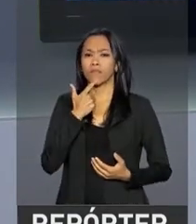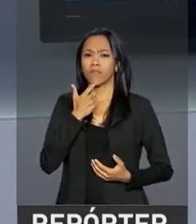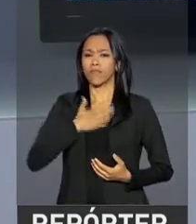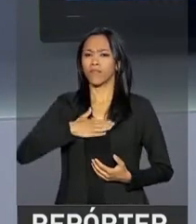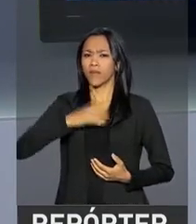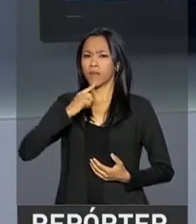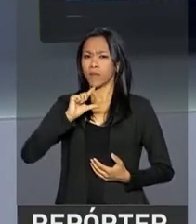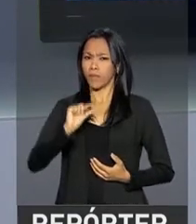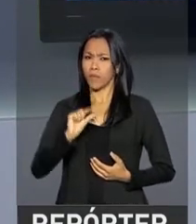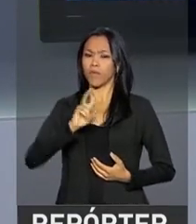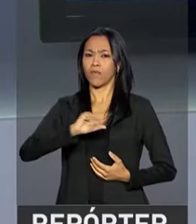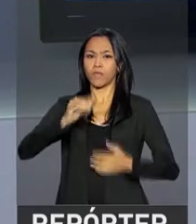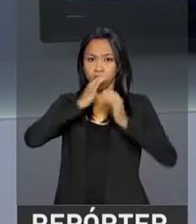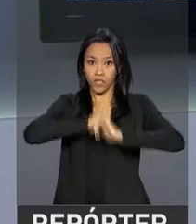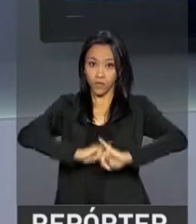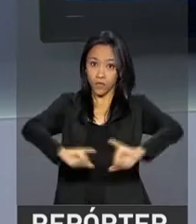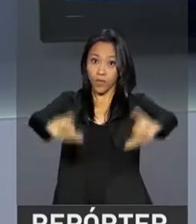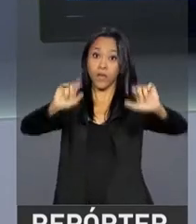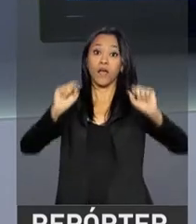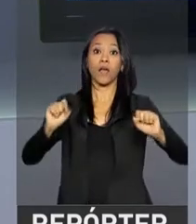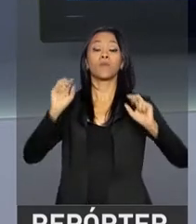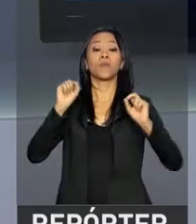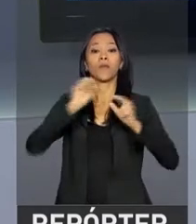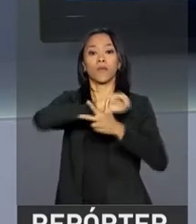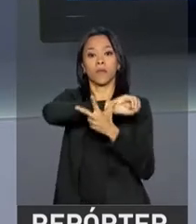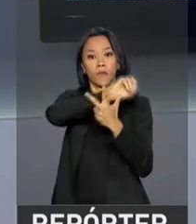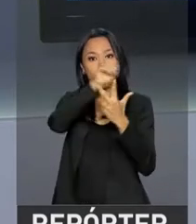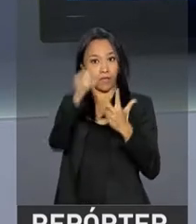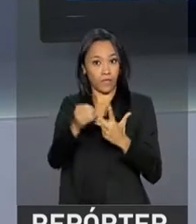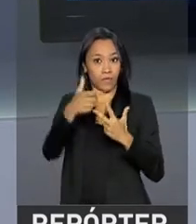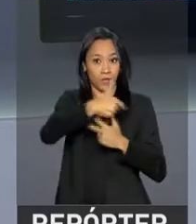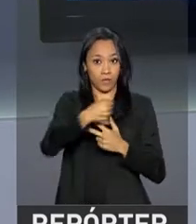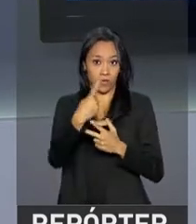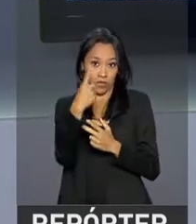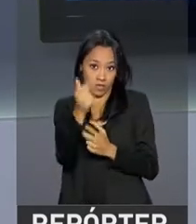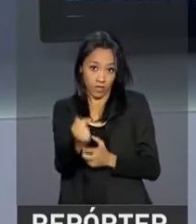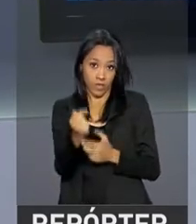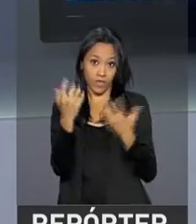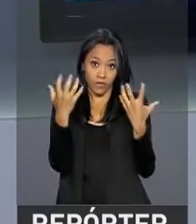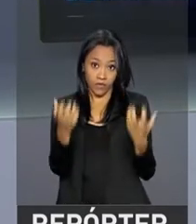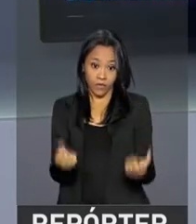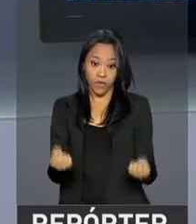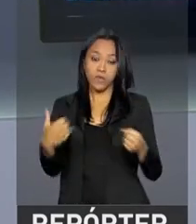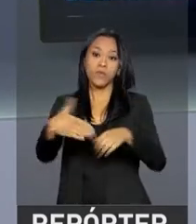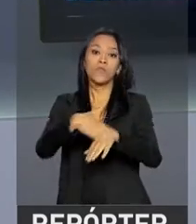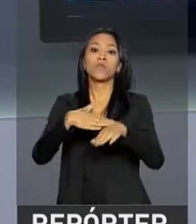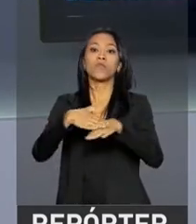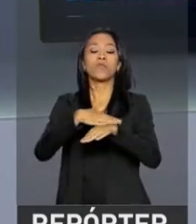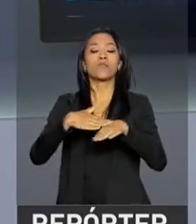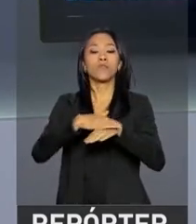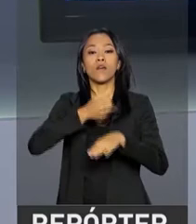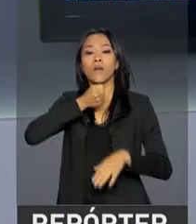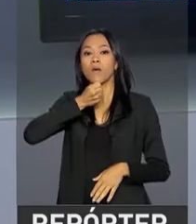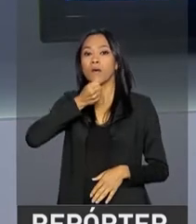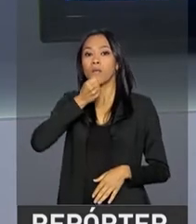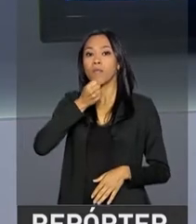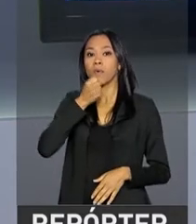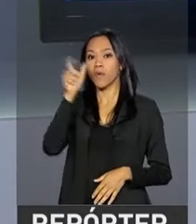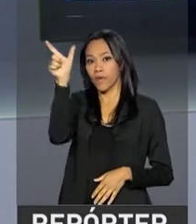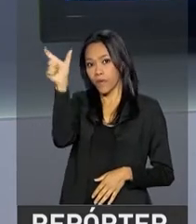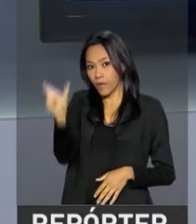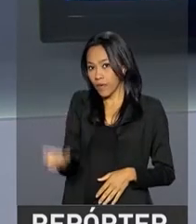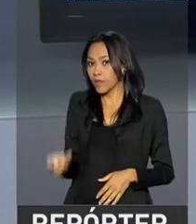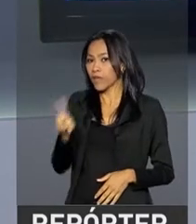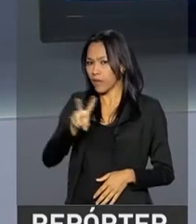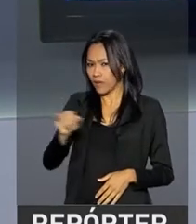exame nacional do ensino médio o enem em 2017 a gente vai ao vivo conversar com o repórter nem pereira que acompanha com essa